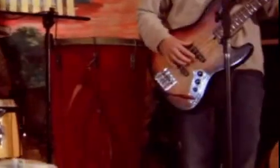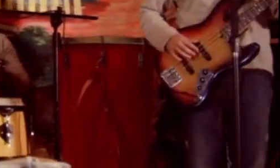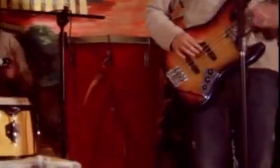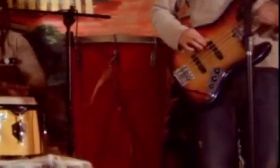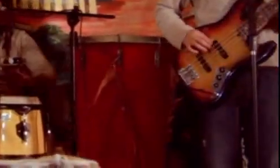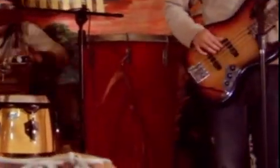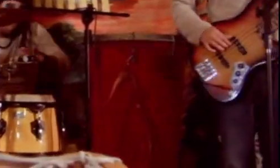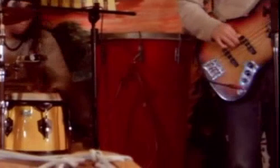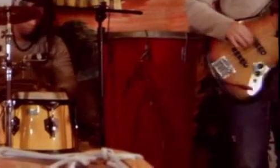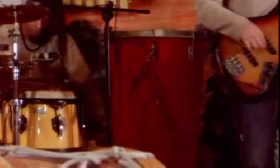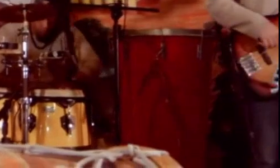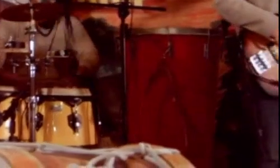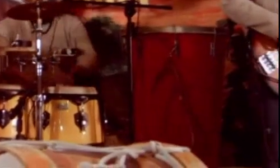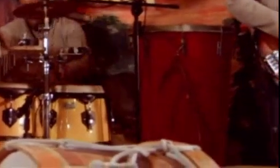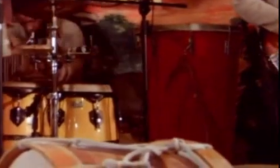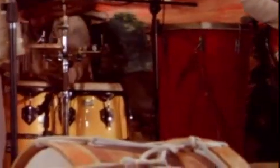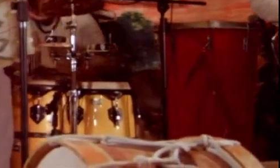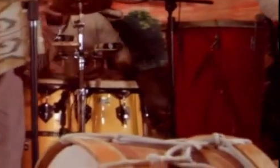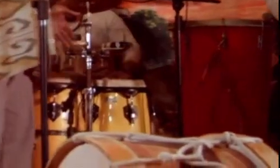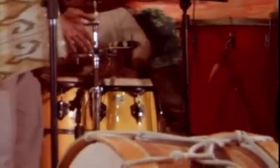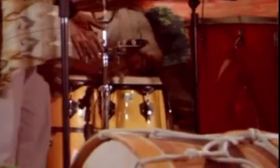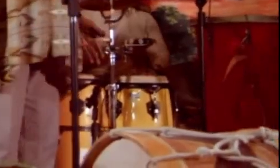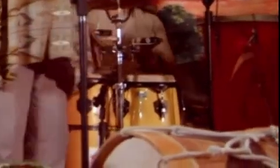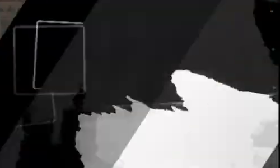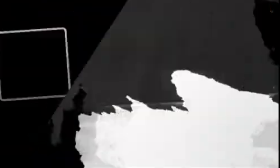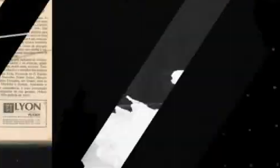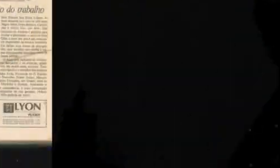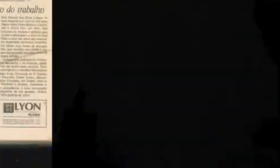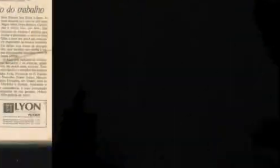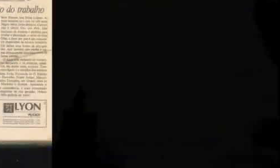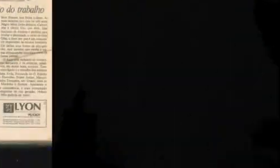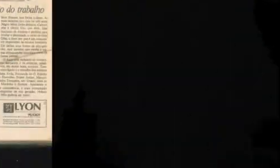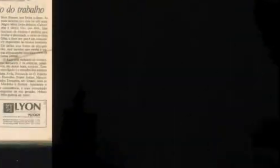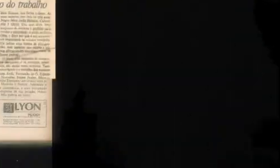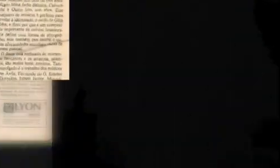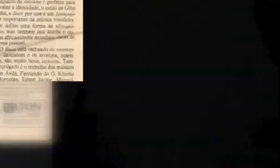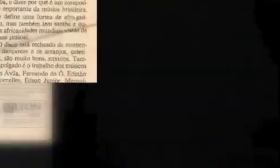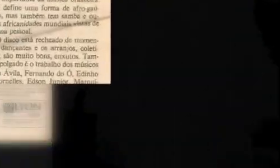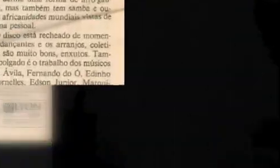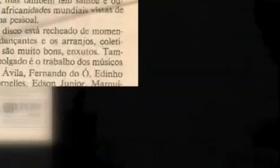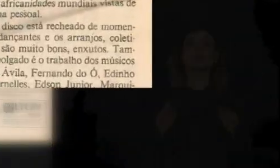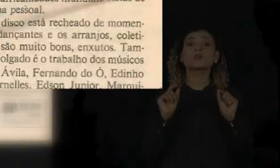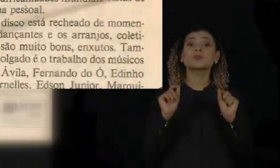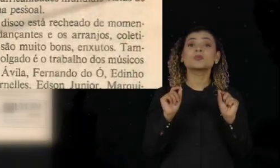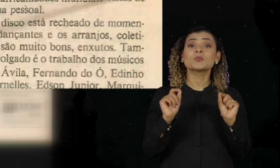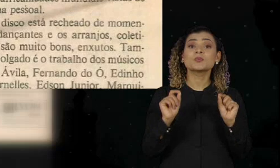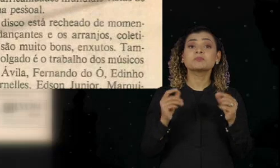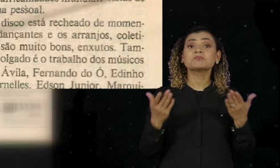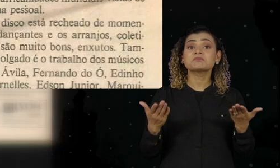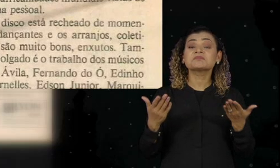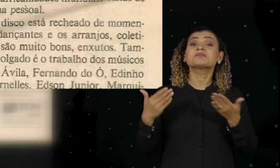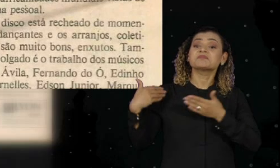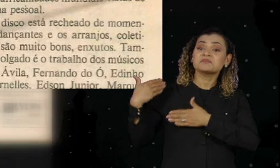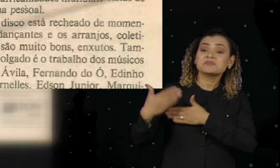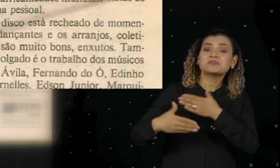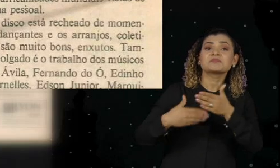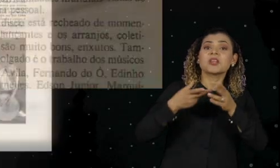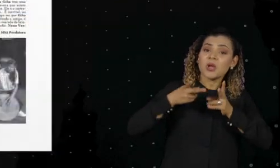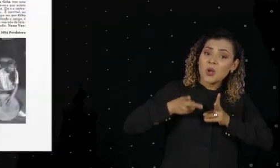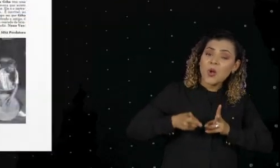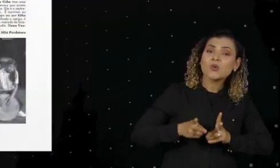brisa a existência. O legado que ele deixou é